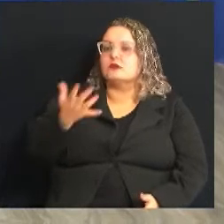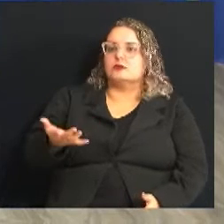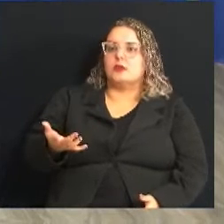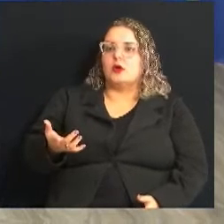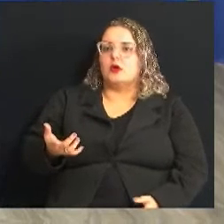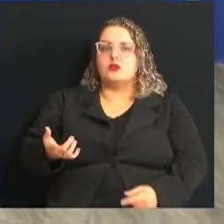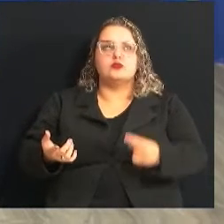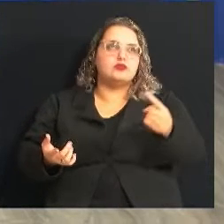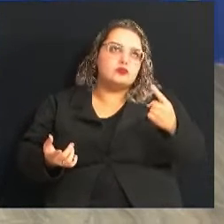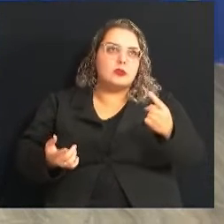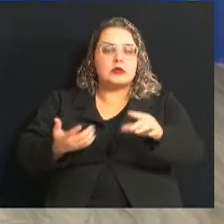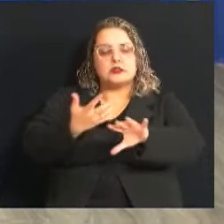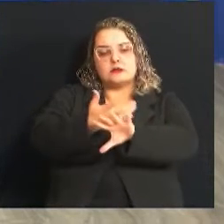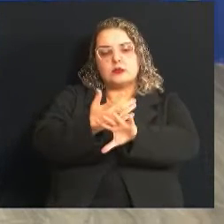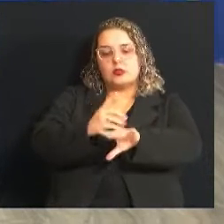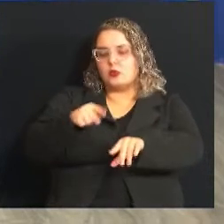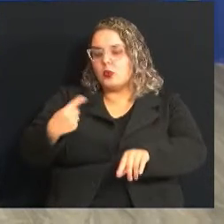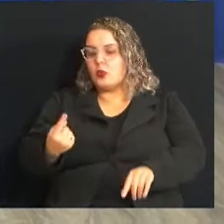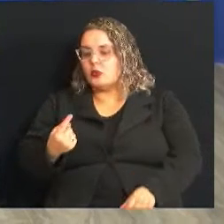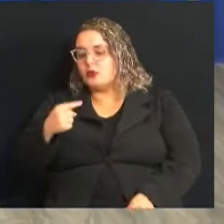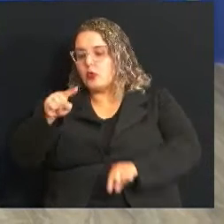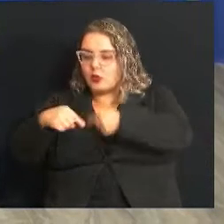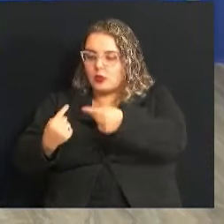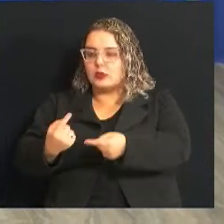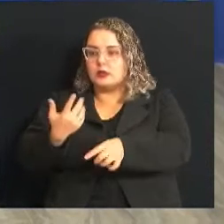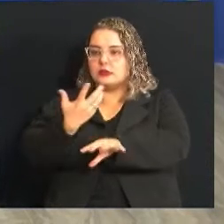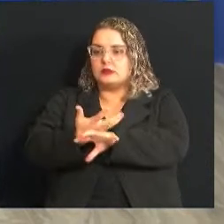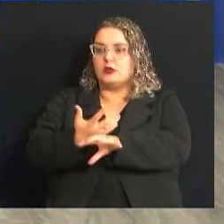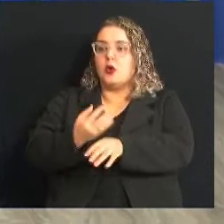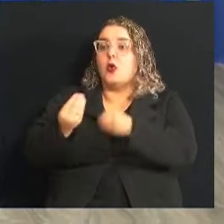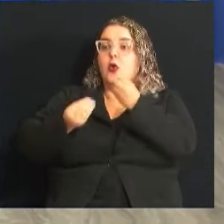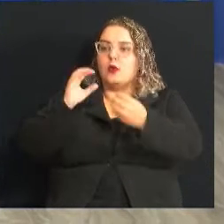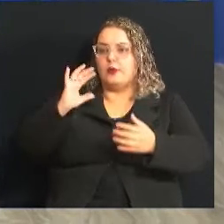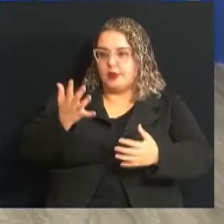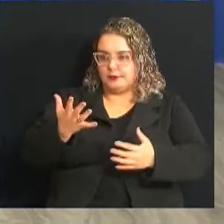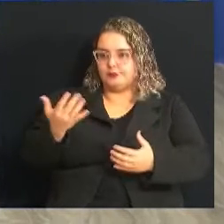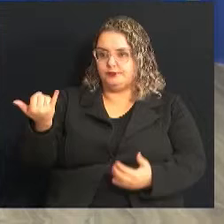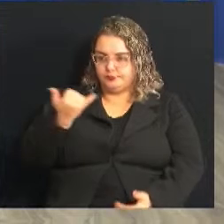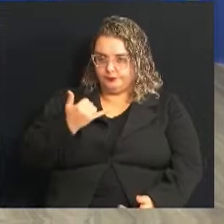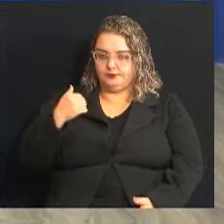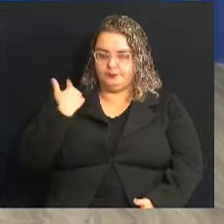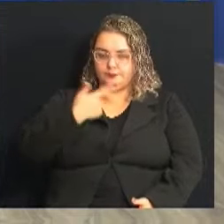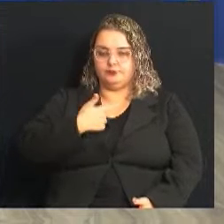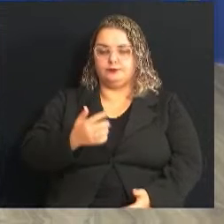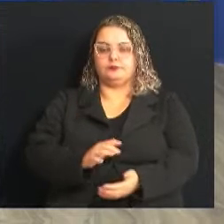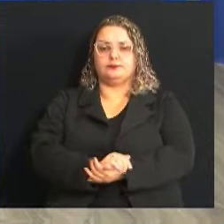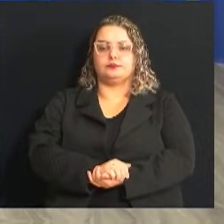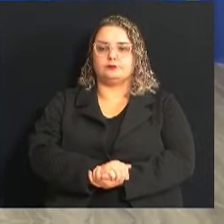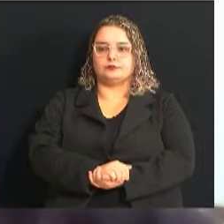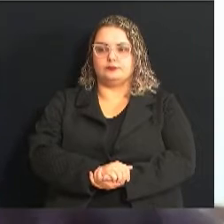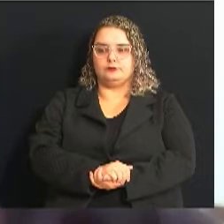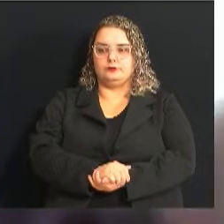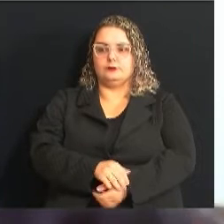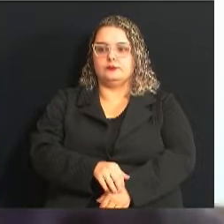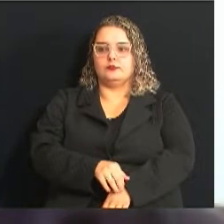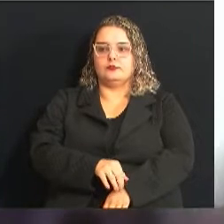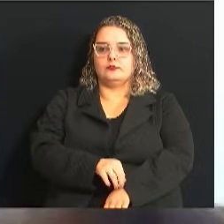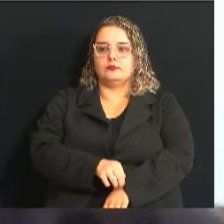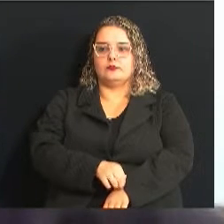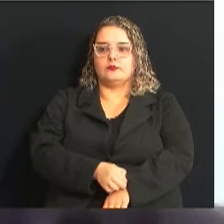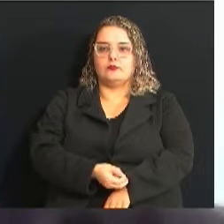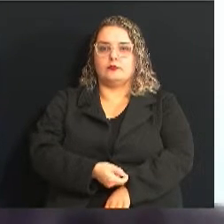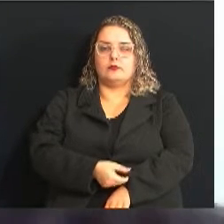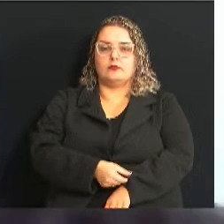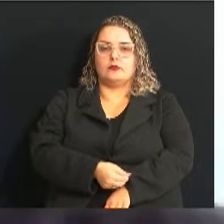no outro outra. Como que funciona isso, Raul? Conta para a gente, por favor. Varia muito de candidato